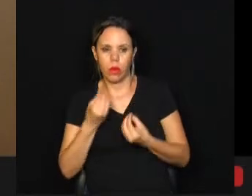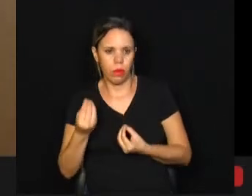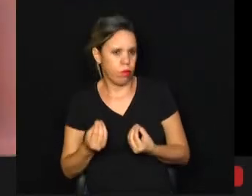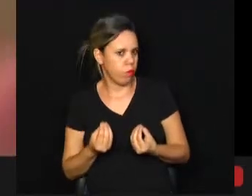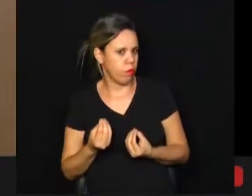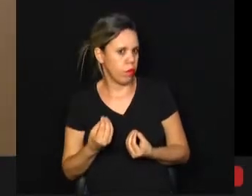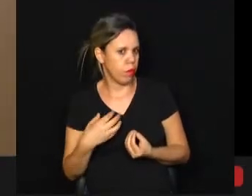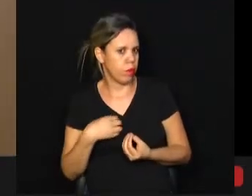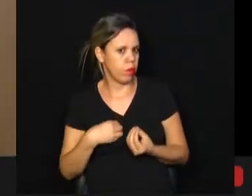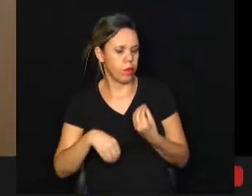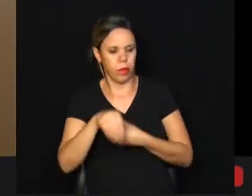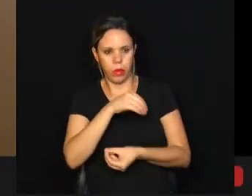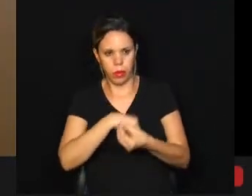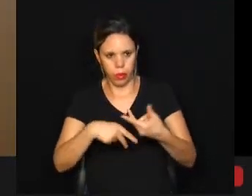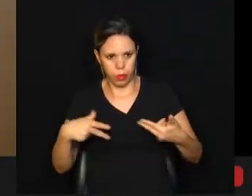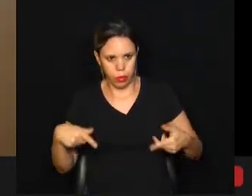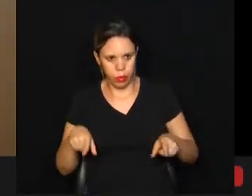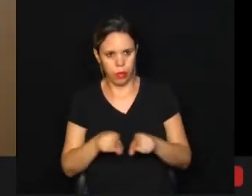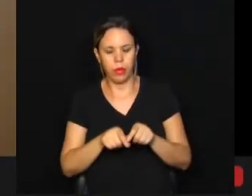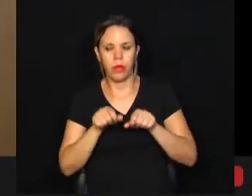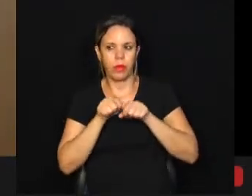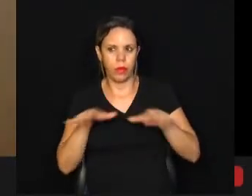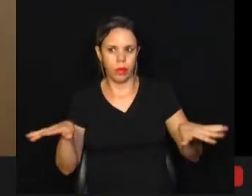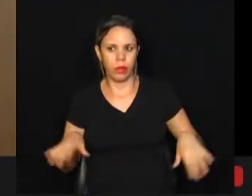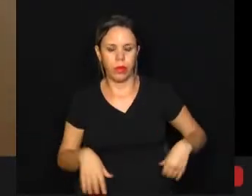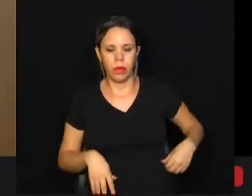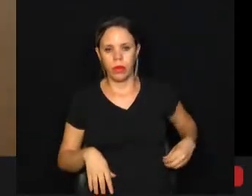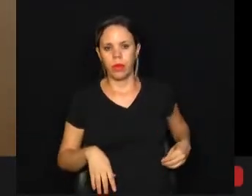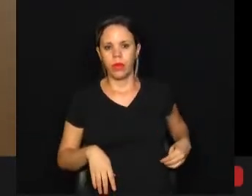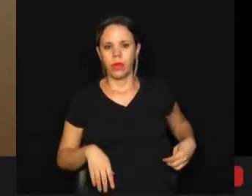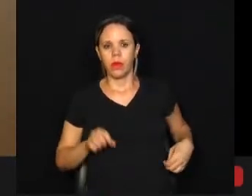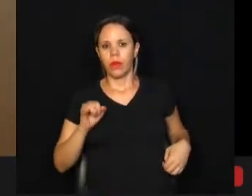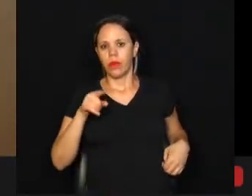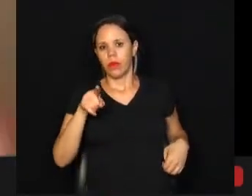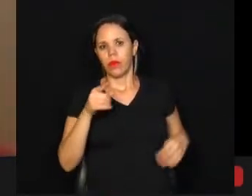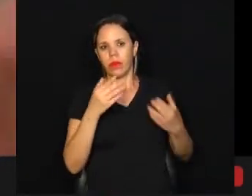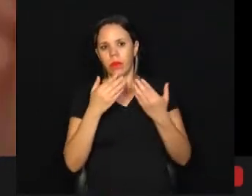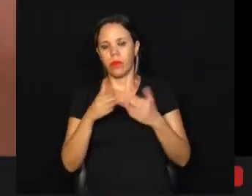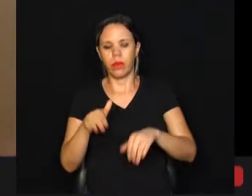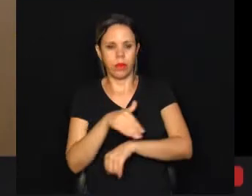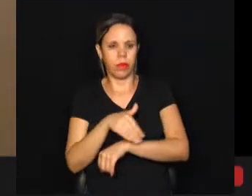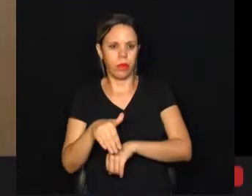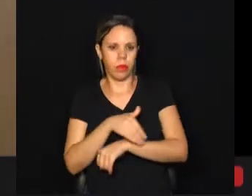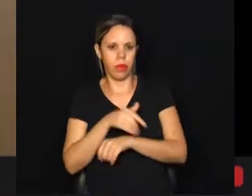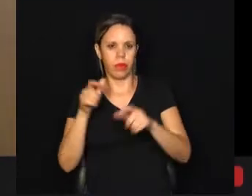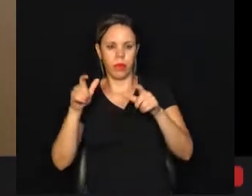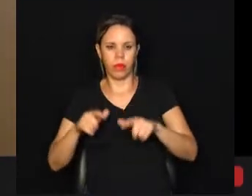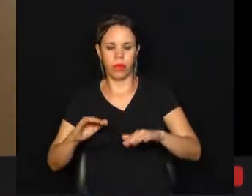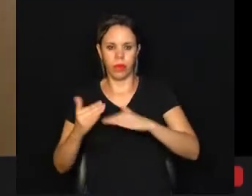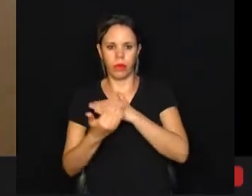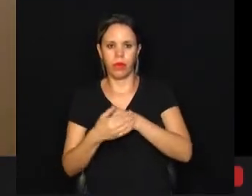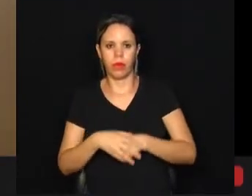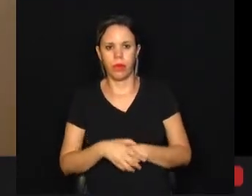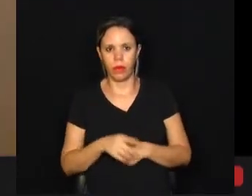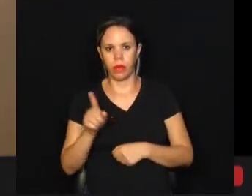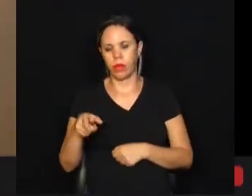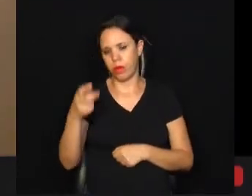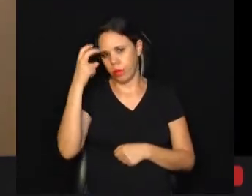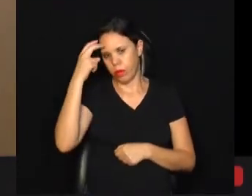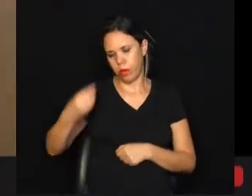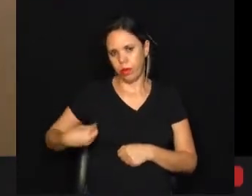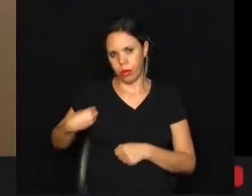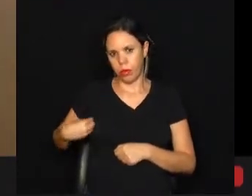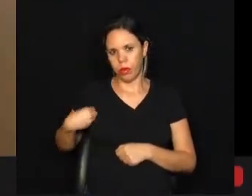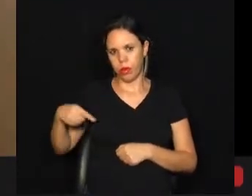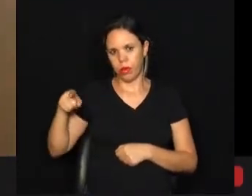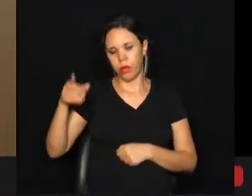mais homogênea e distribuída, né? Então, se você vai abrir uma rua num determinado bairro, a cultura está presente